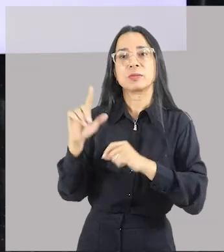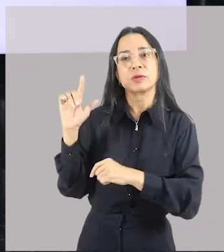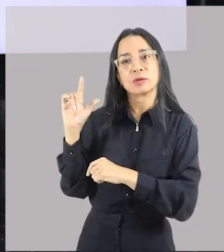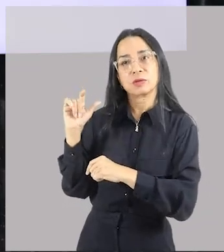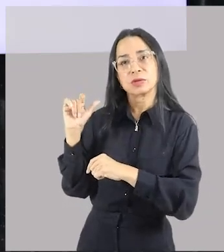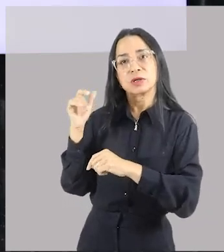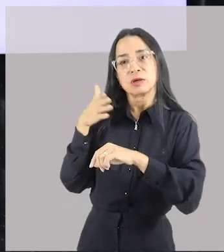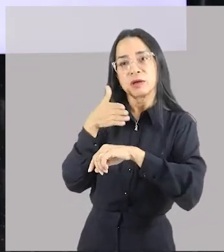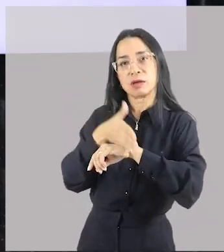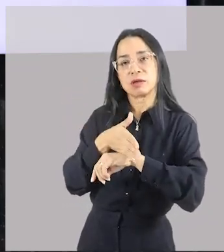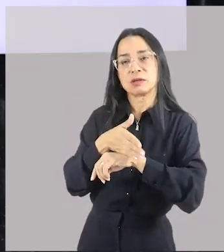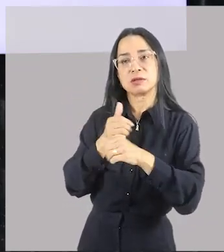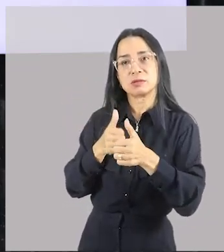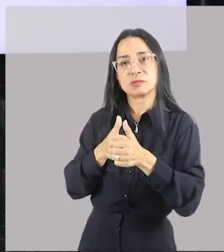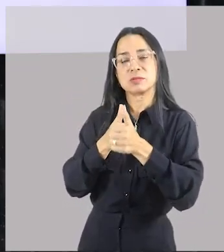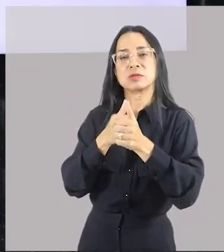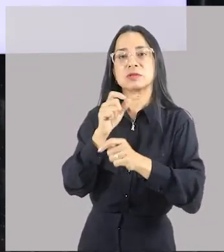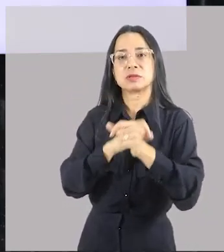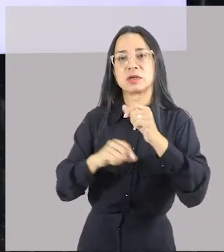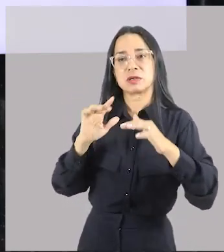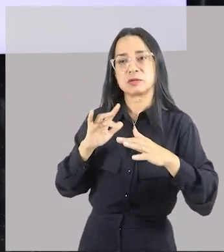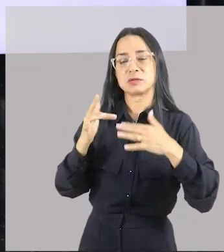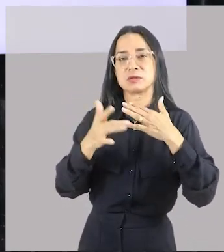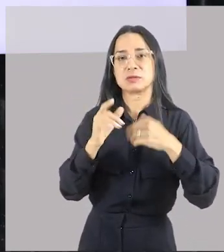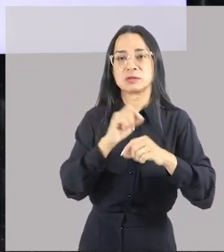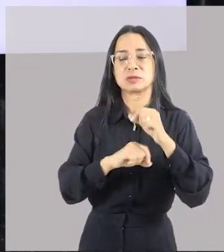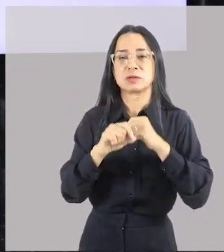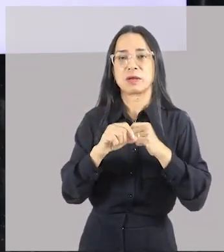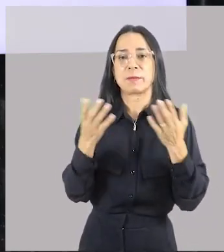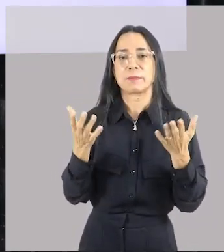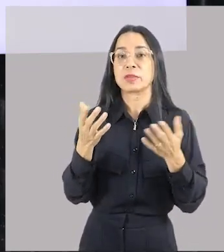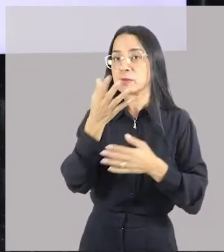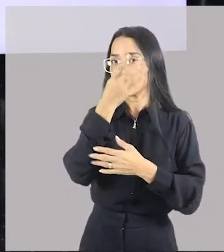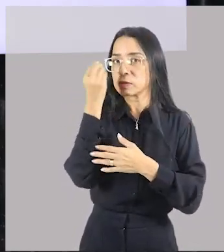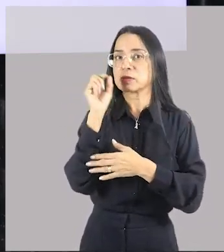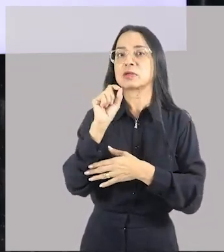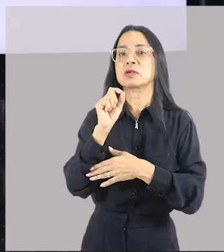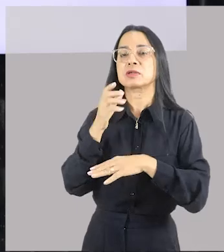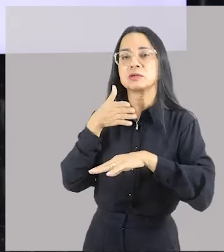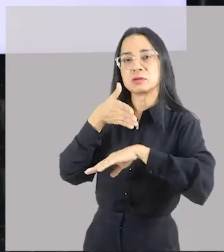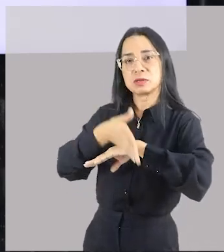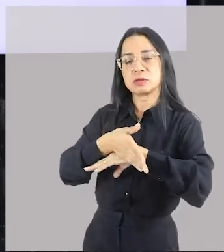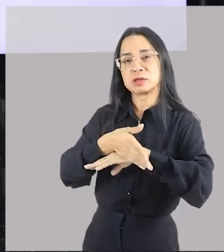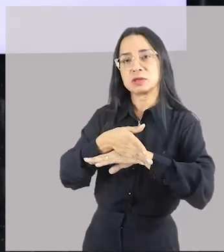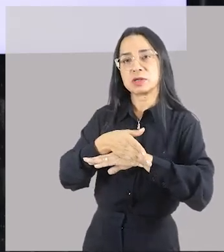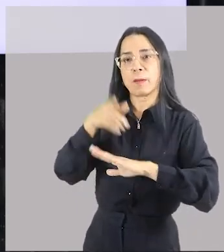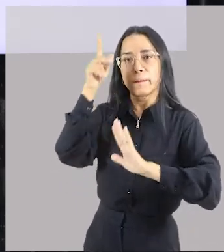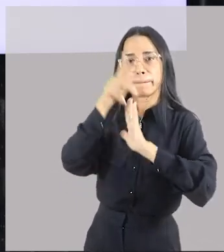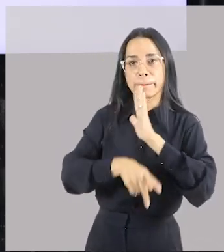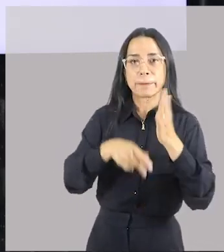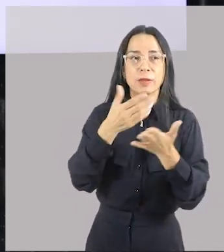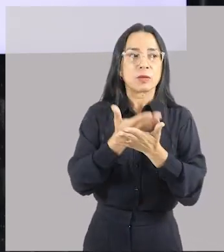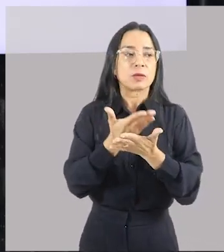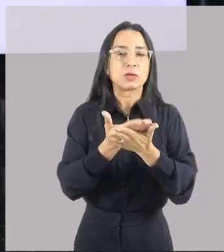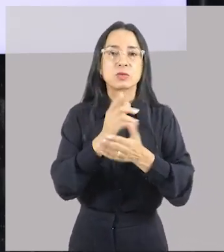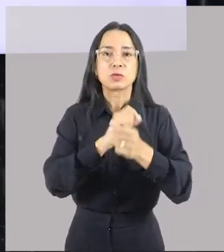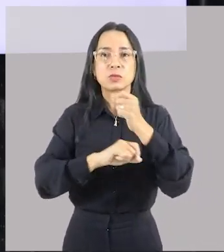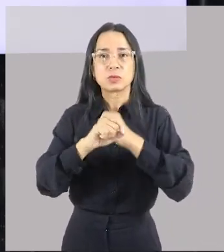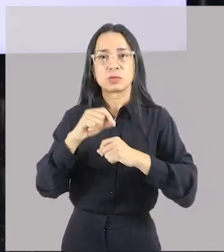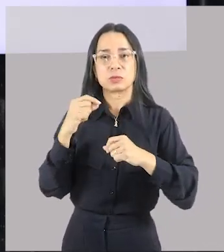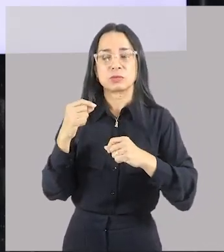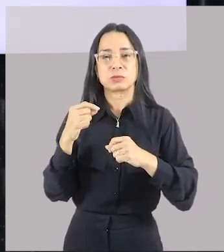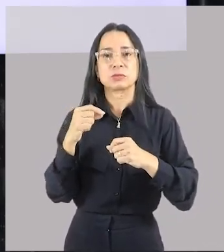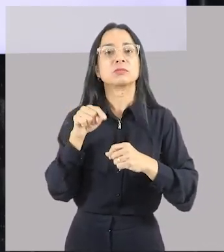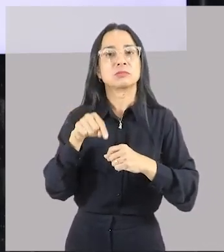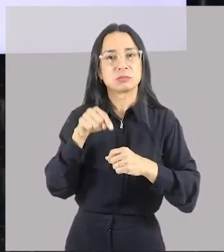Vá lá no Instagram, segue a rede social da plataforma Gonçalves Dias e não esqueça de acessar o plano de estudo dessa